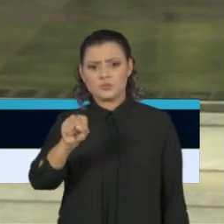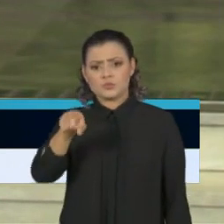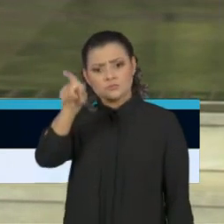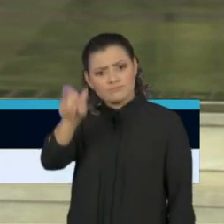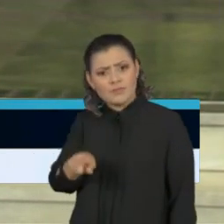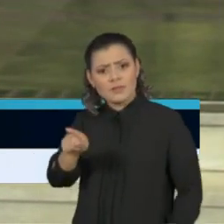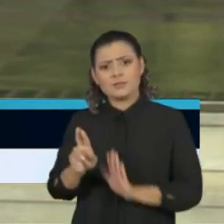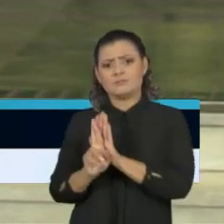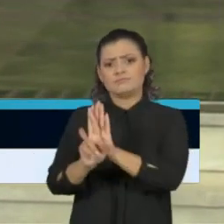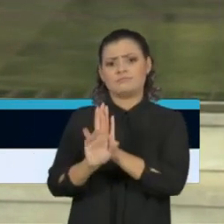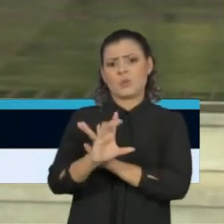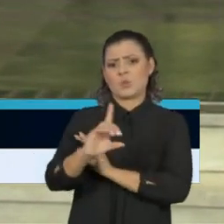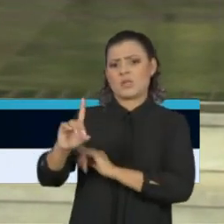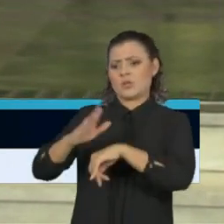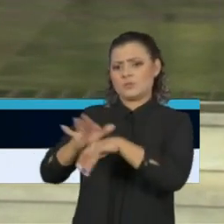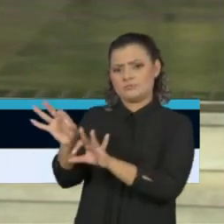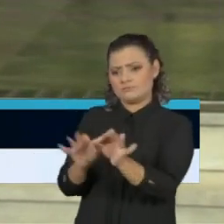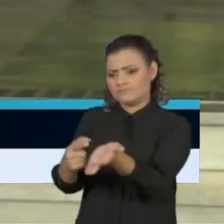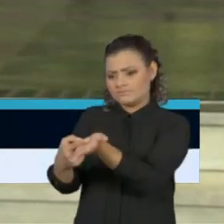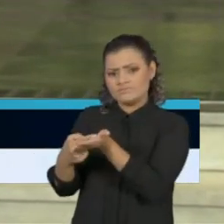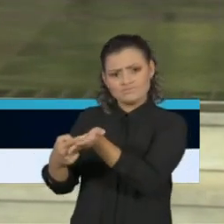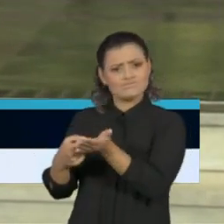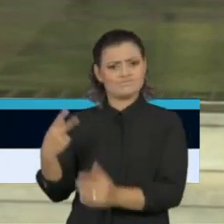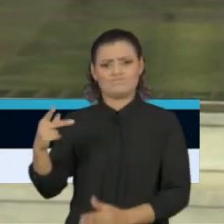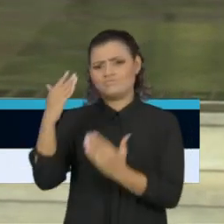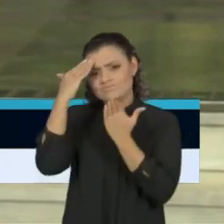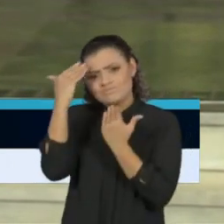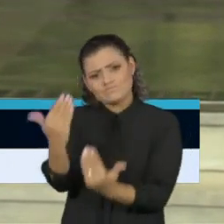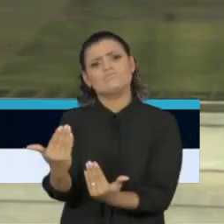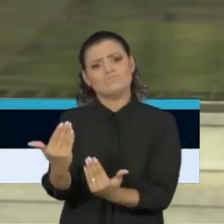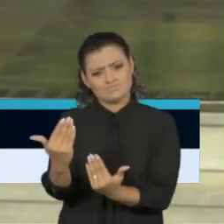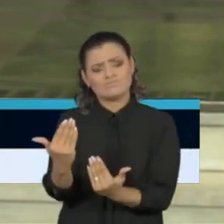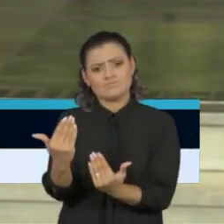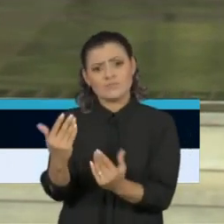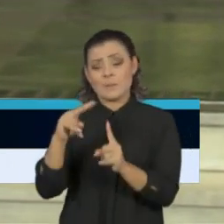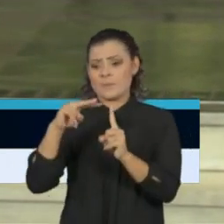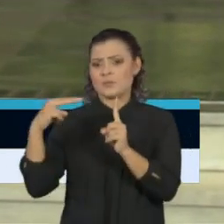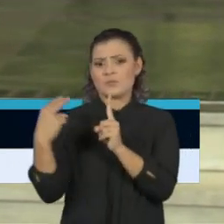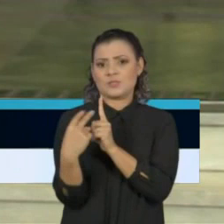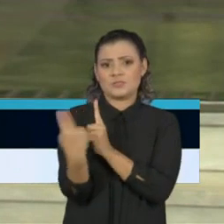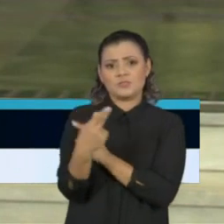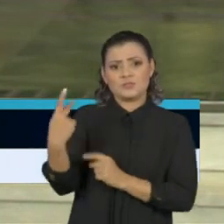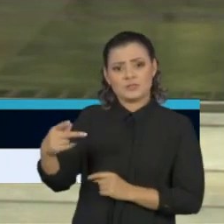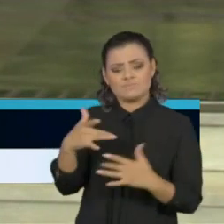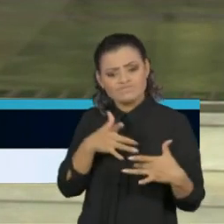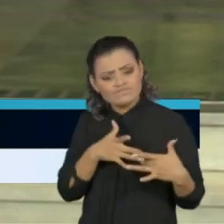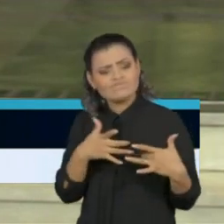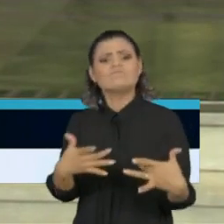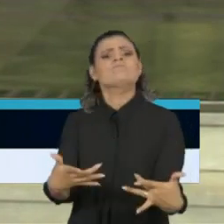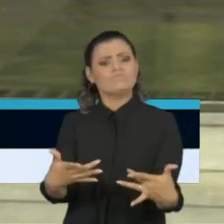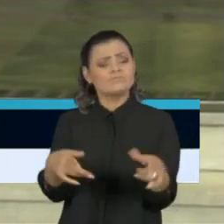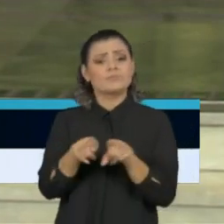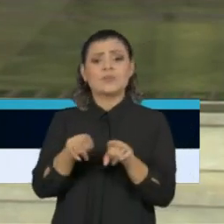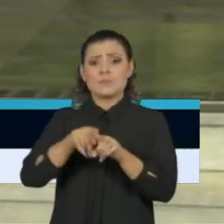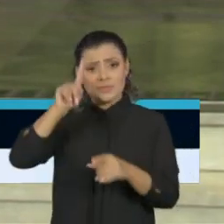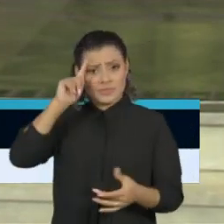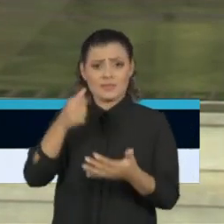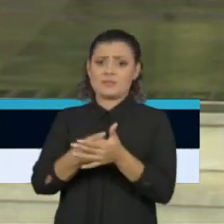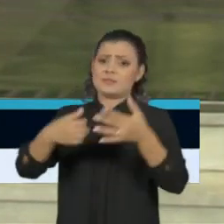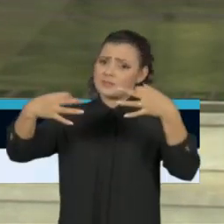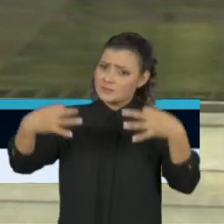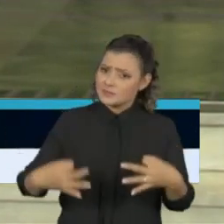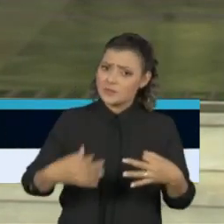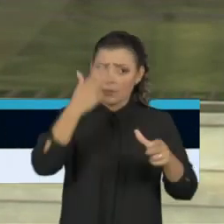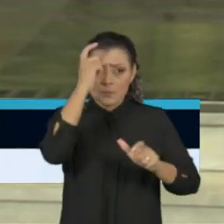esse trabalho tão bem, com a visão de solidariedade e de decisão também para